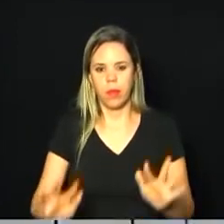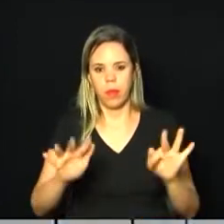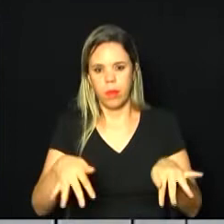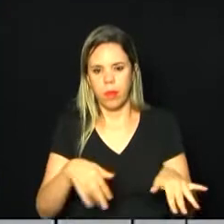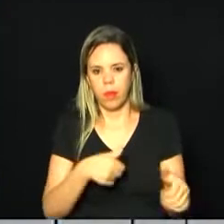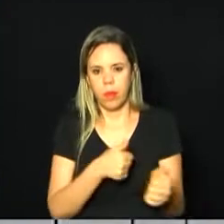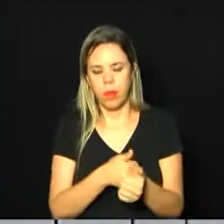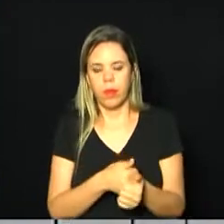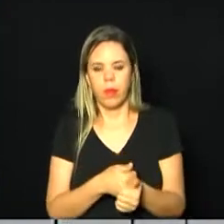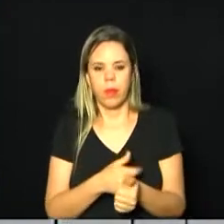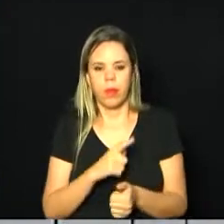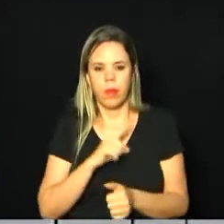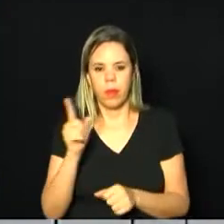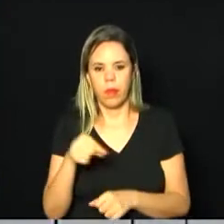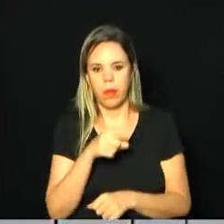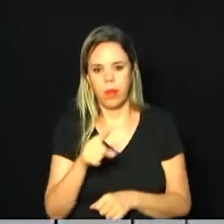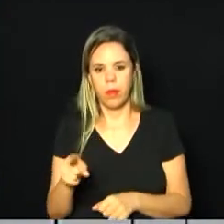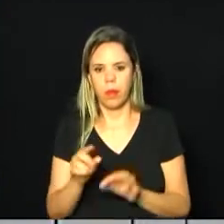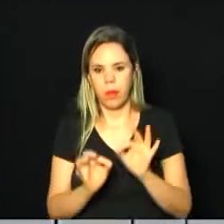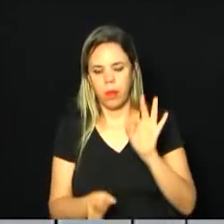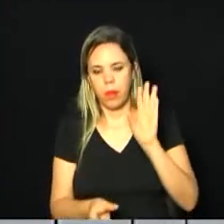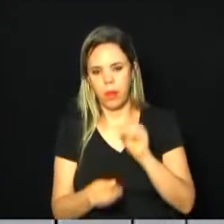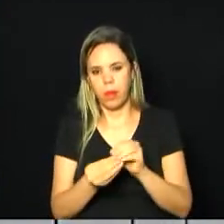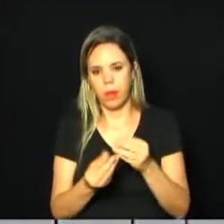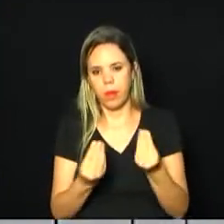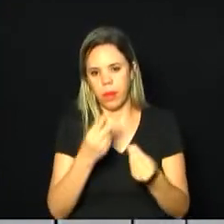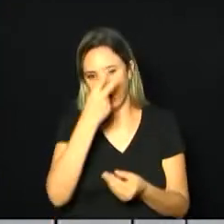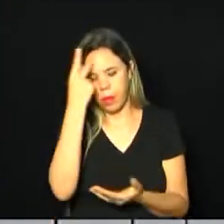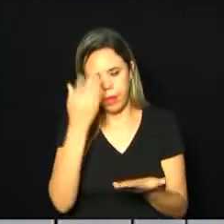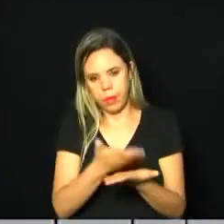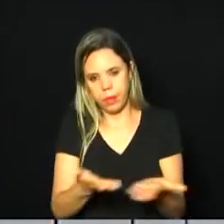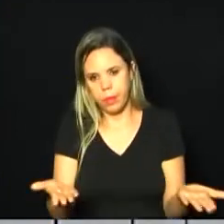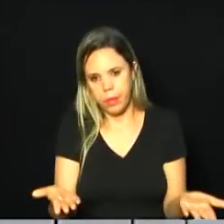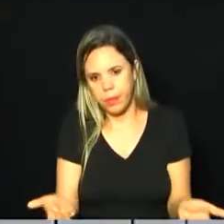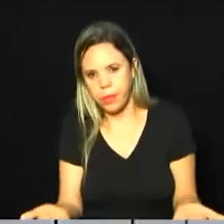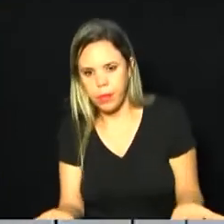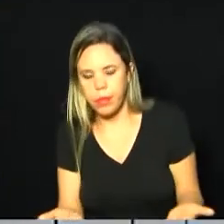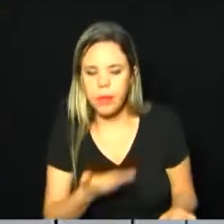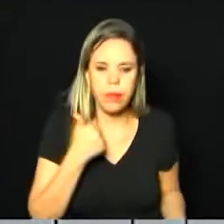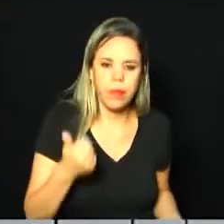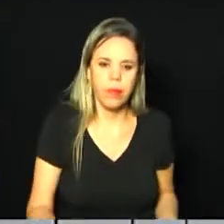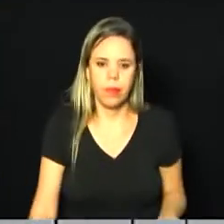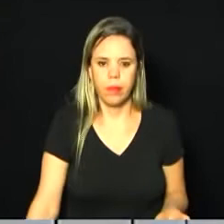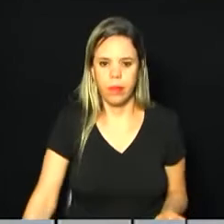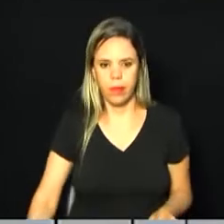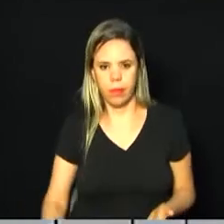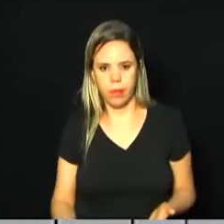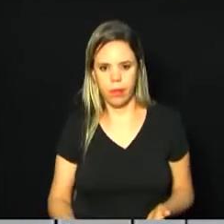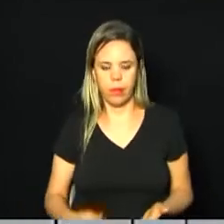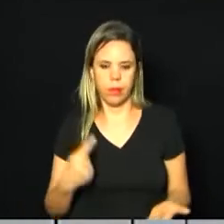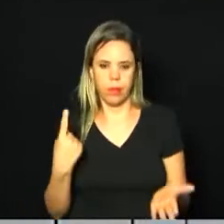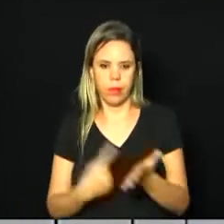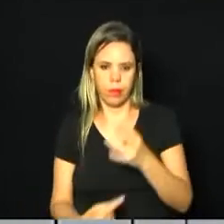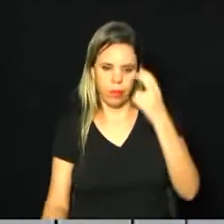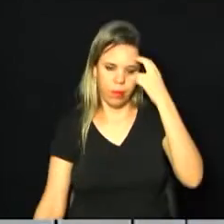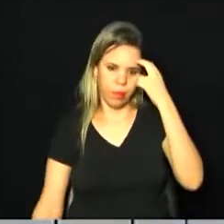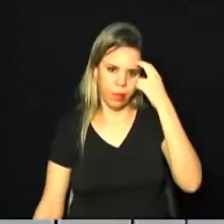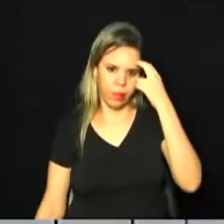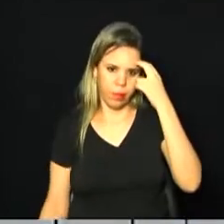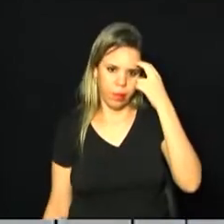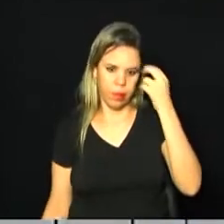de semana chegando tem feriado prolongado para muitas pessoas Então nada melhor do que a nossa agenda cultural